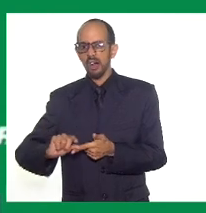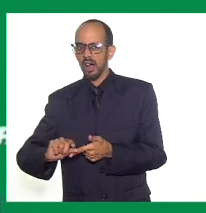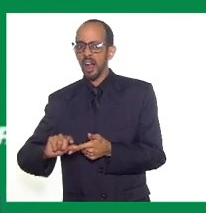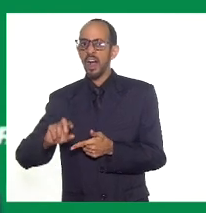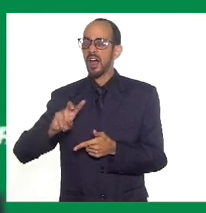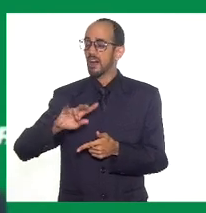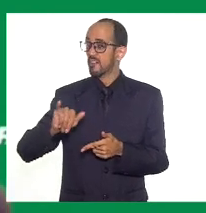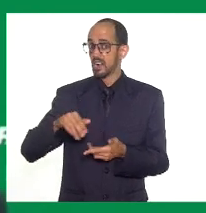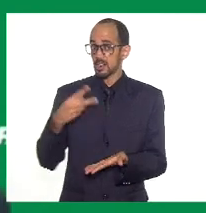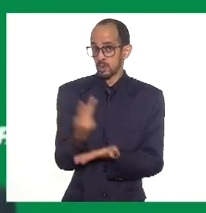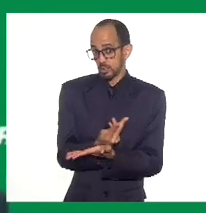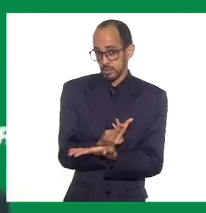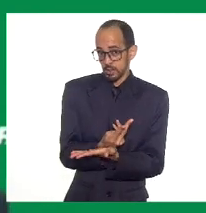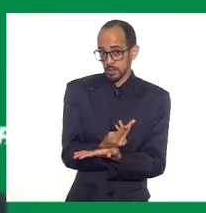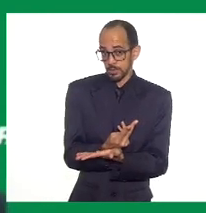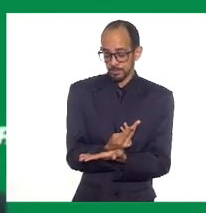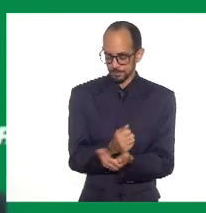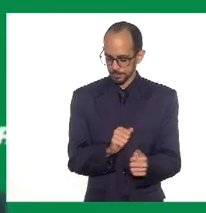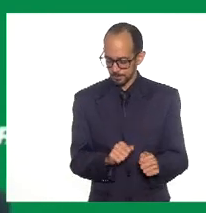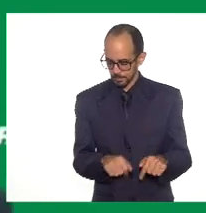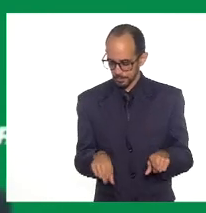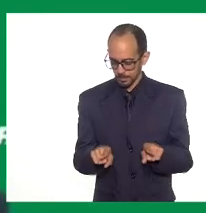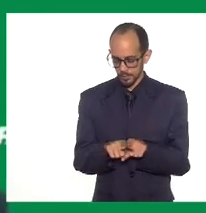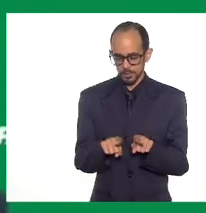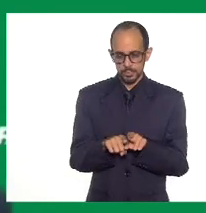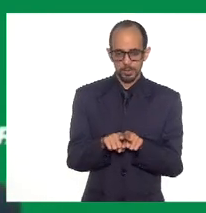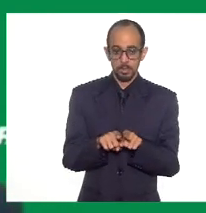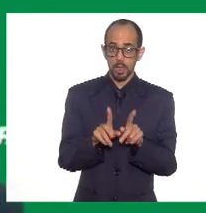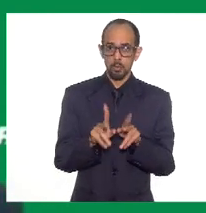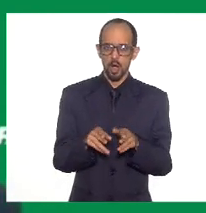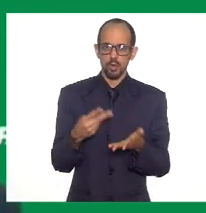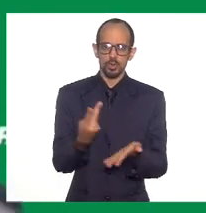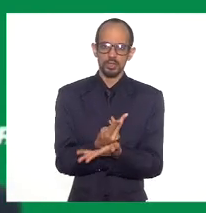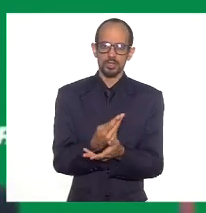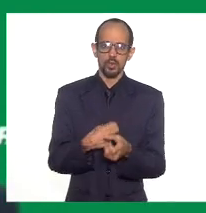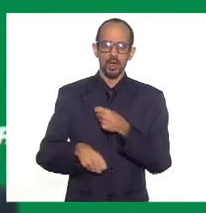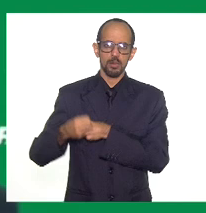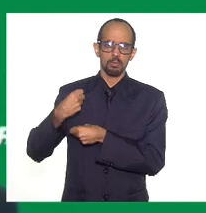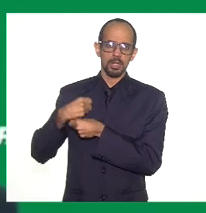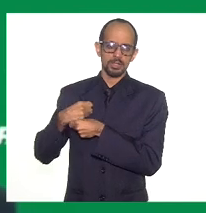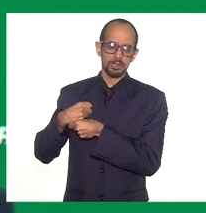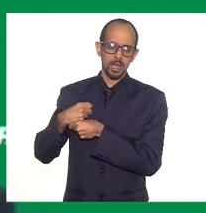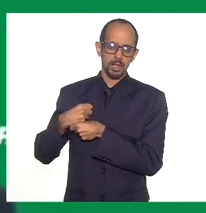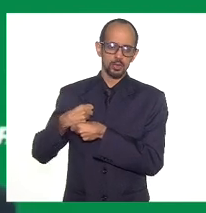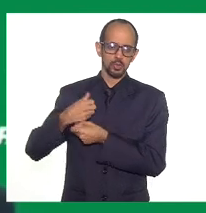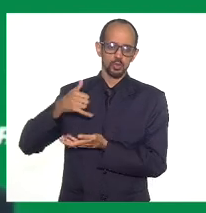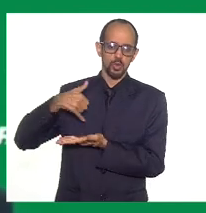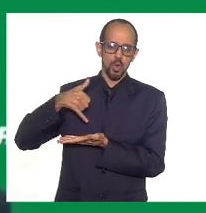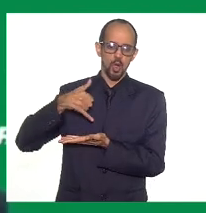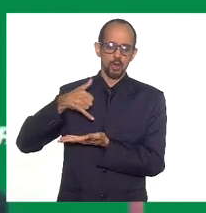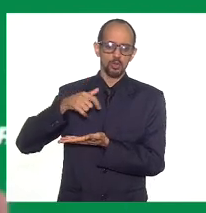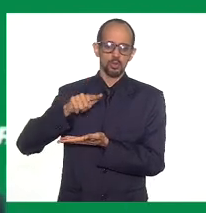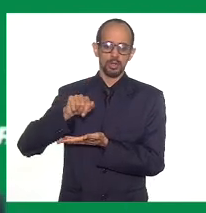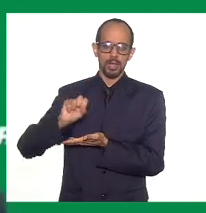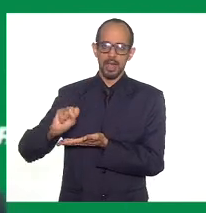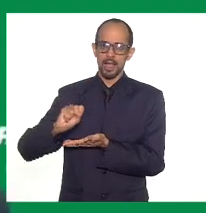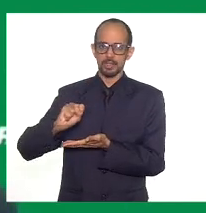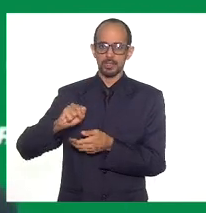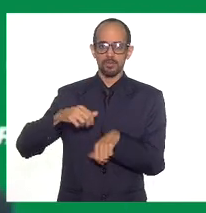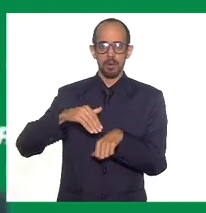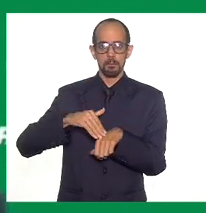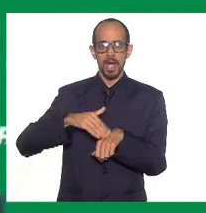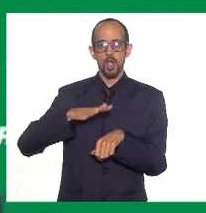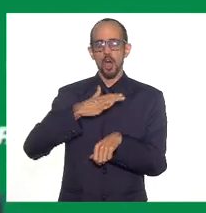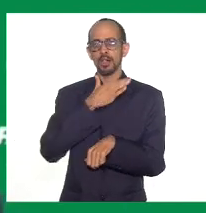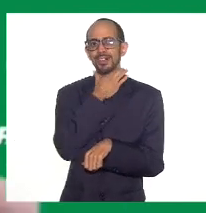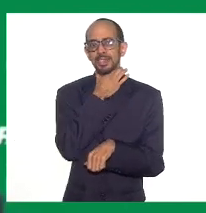mais frequentes. Né? Choques como vimos no ano passado, no ano que o setor de óleo e gás passou por provavelmente a maior crise da sua história.